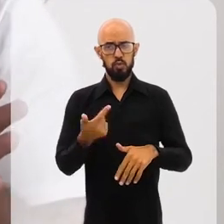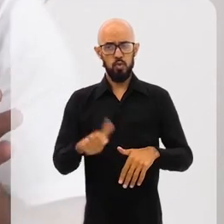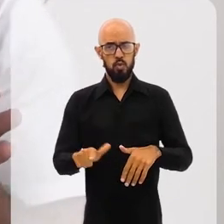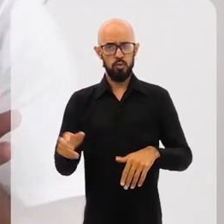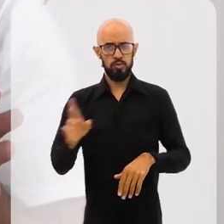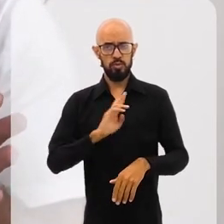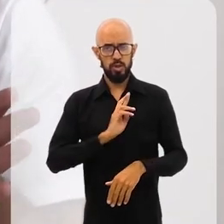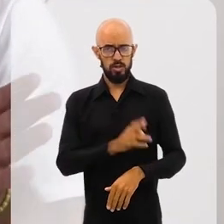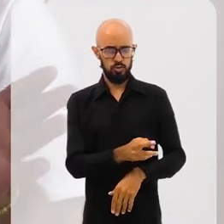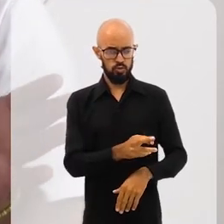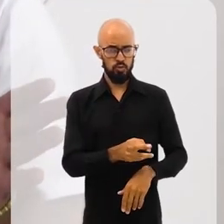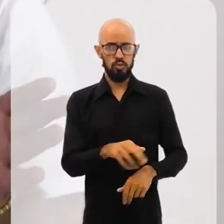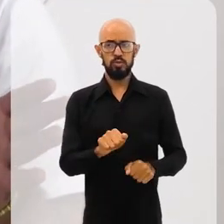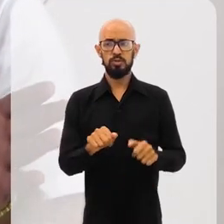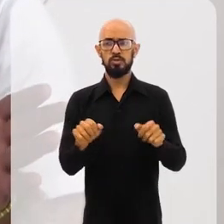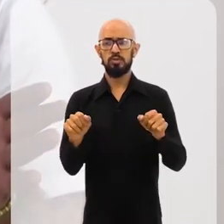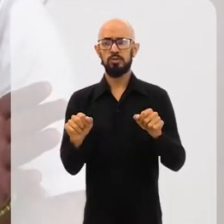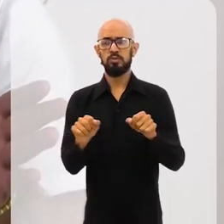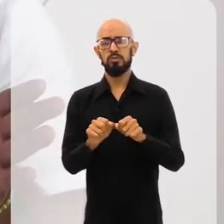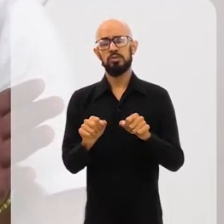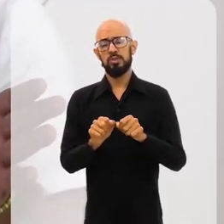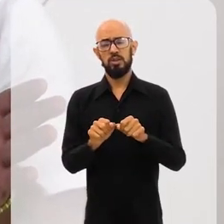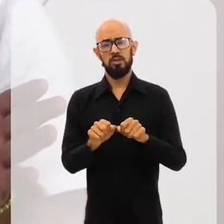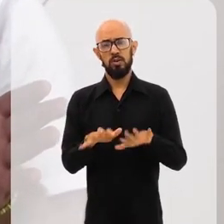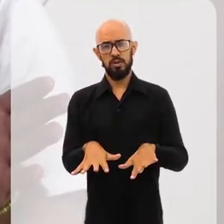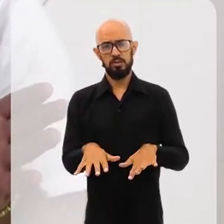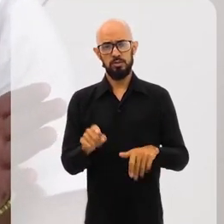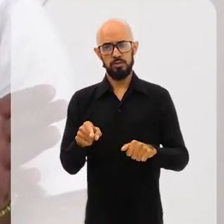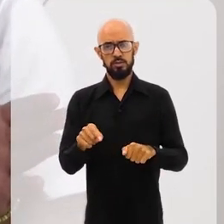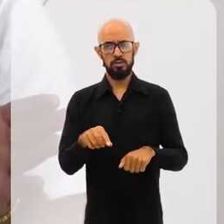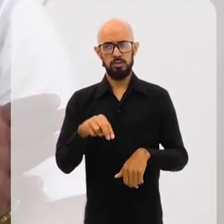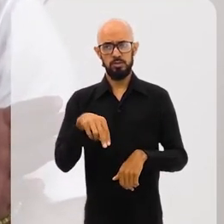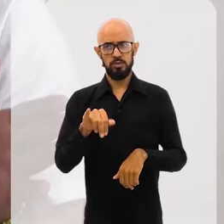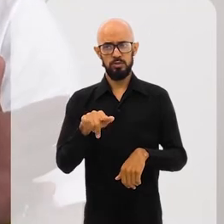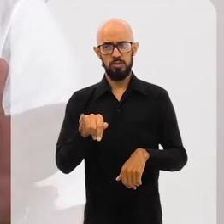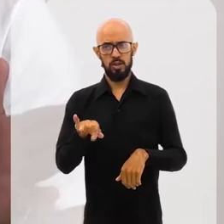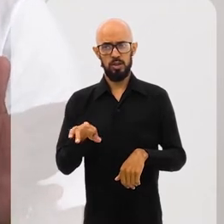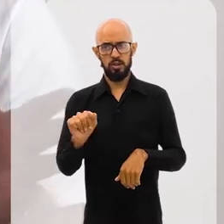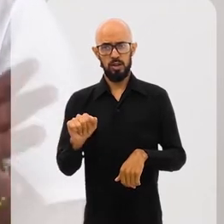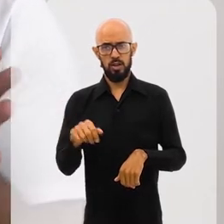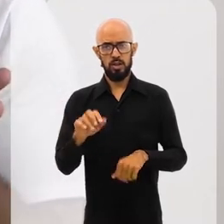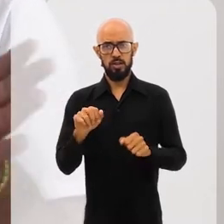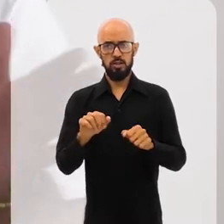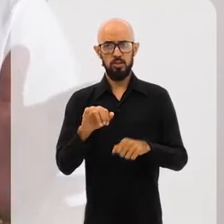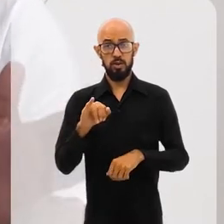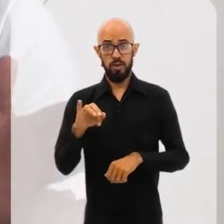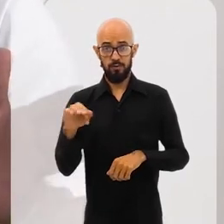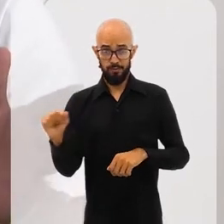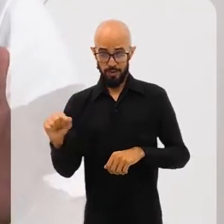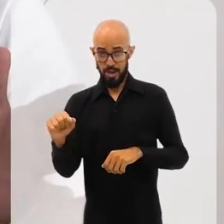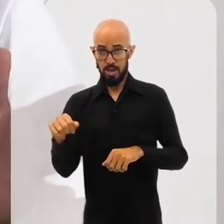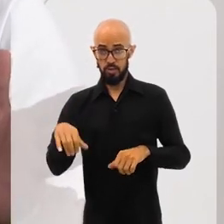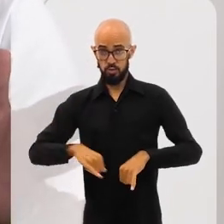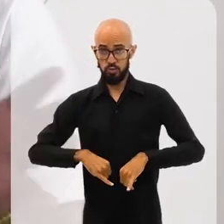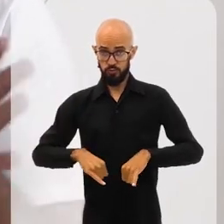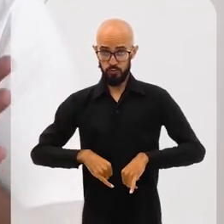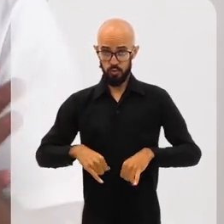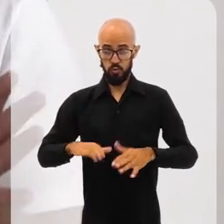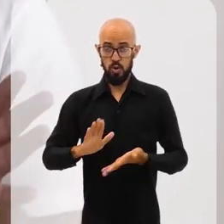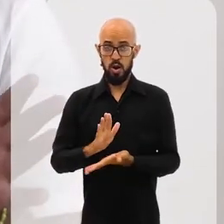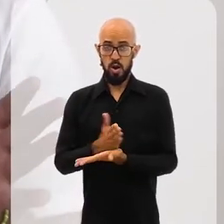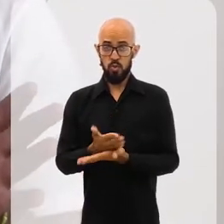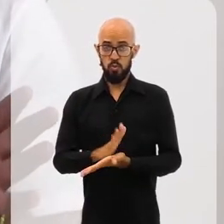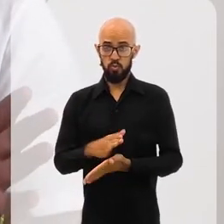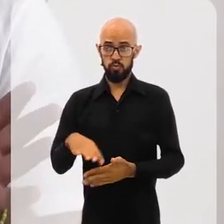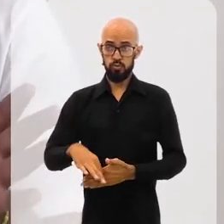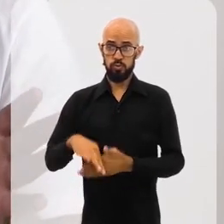muitas outras religiões tomaram, muitas filosofias tribais, ou seja, nigerianas, que acabou que Ifá também sofreu com isso.